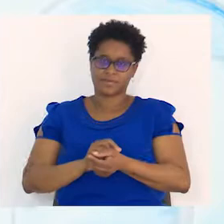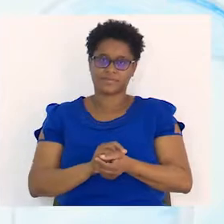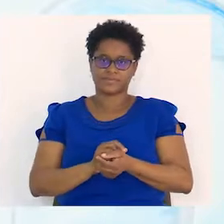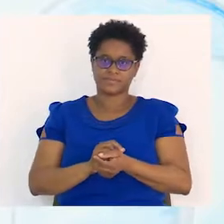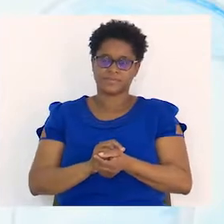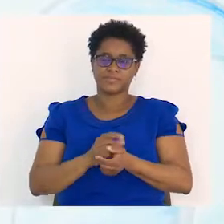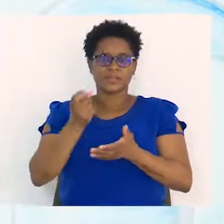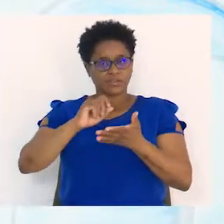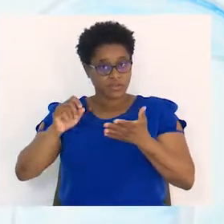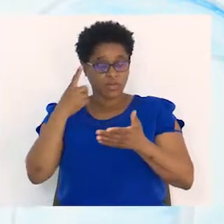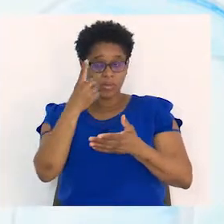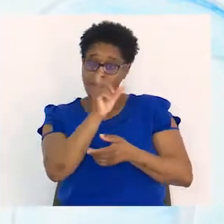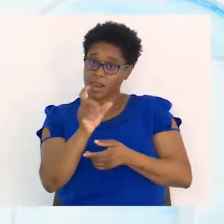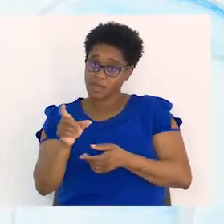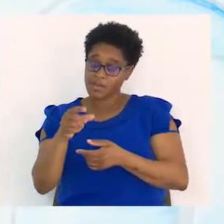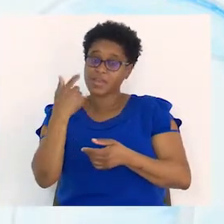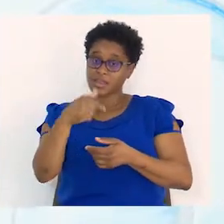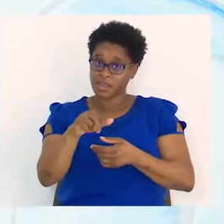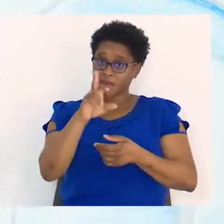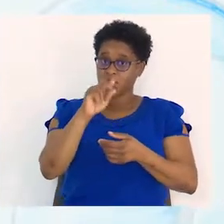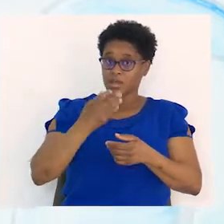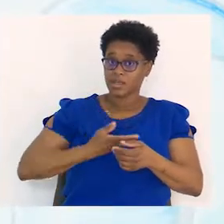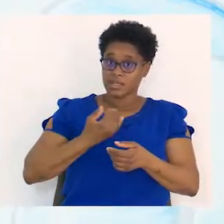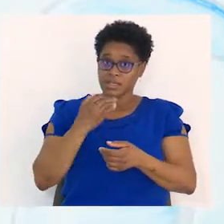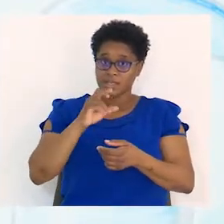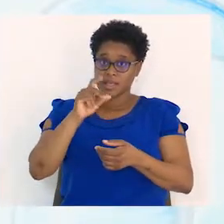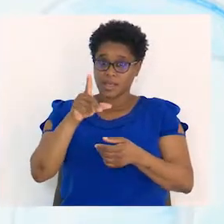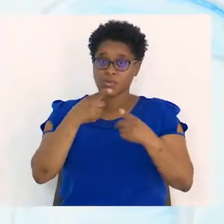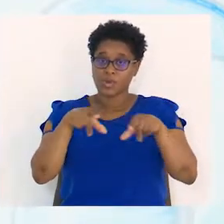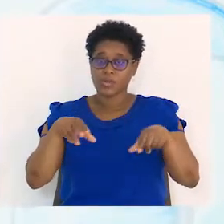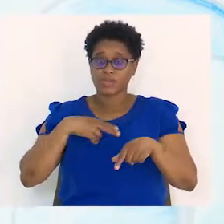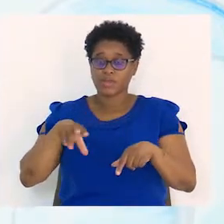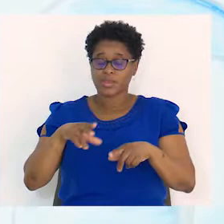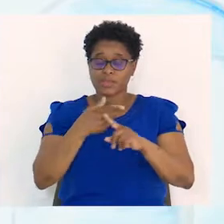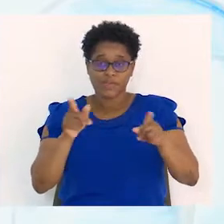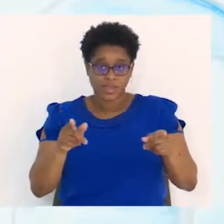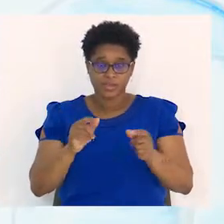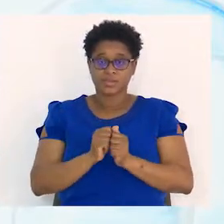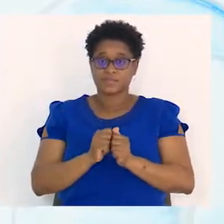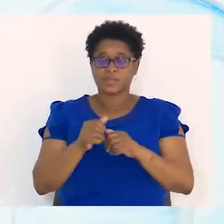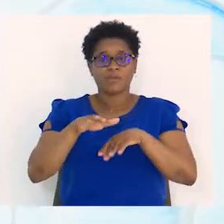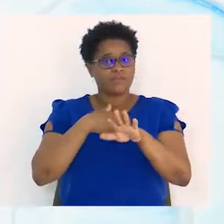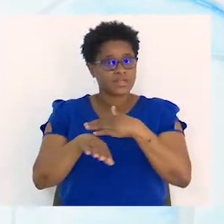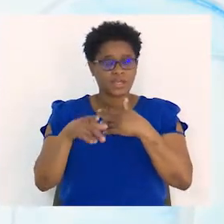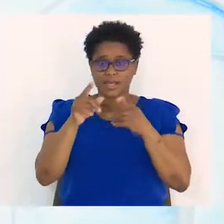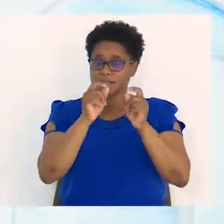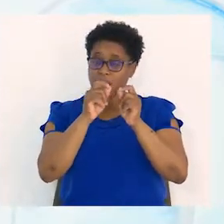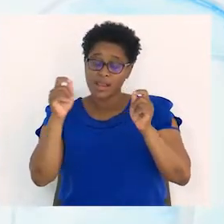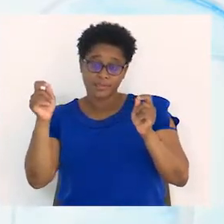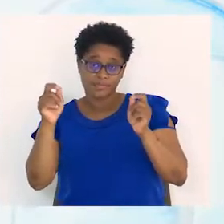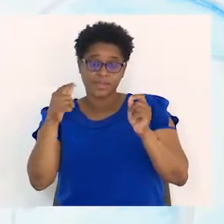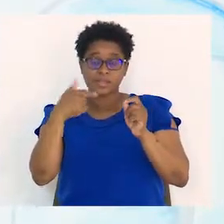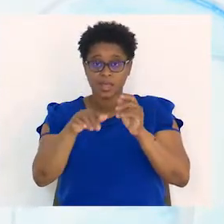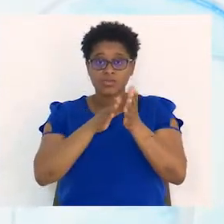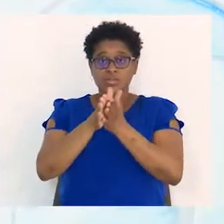ter radical ou radicais de línguas diferentes e, ao fazer essa linha de uso, estás a utilizar aquilo que